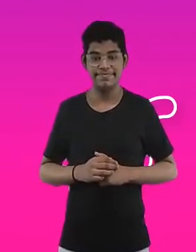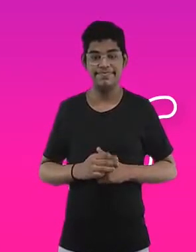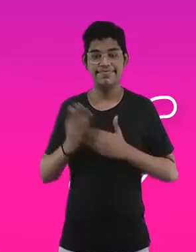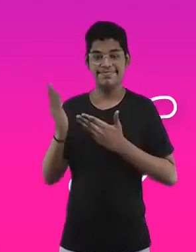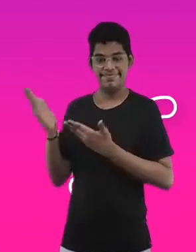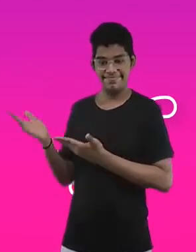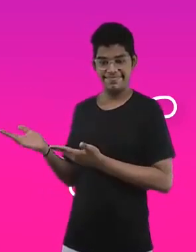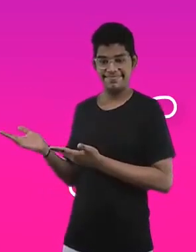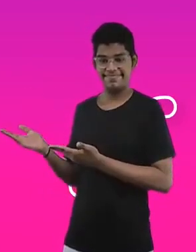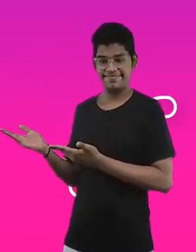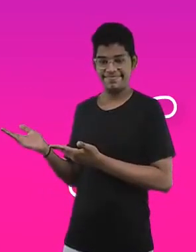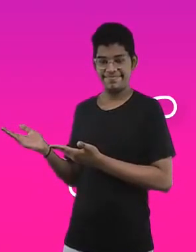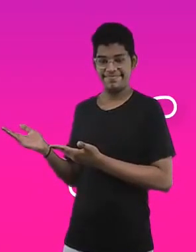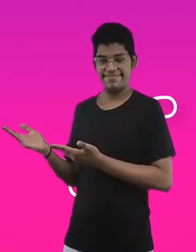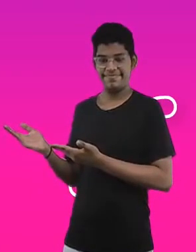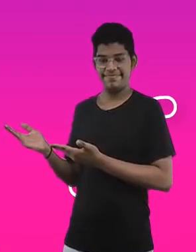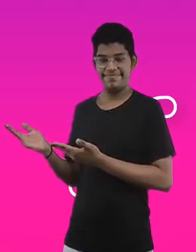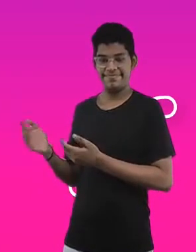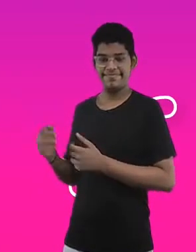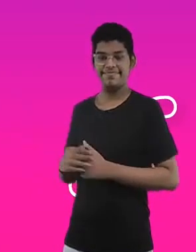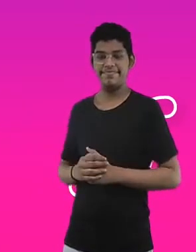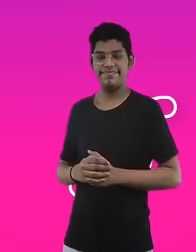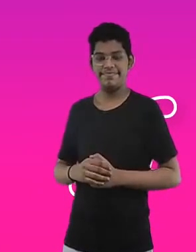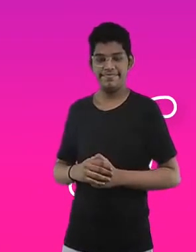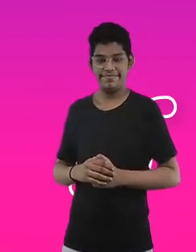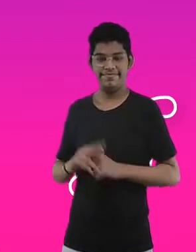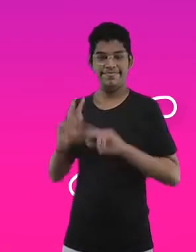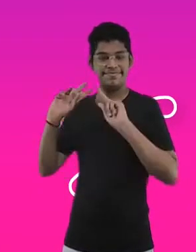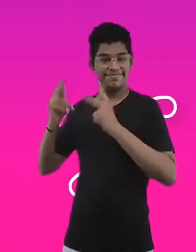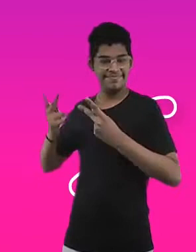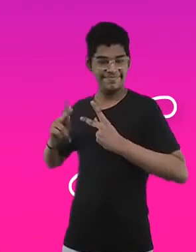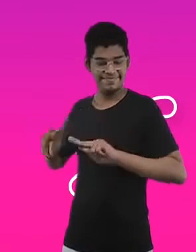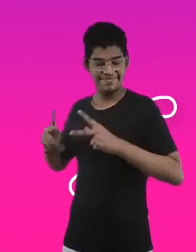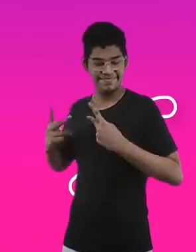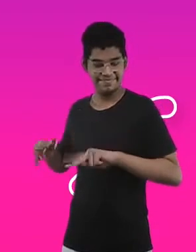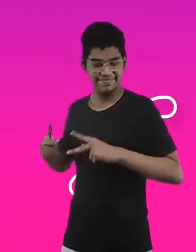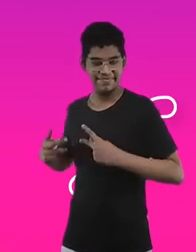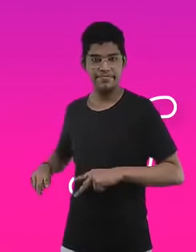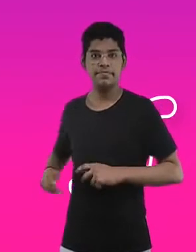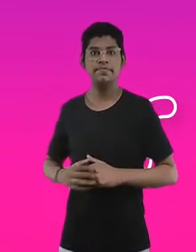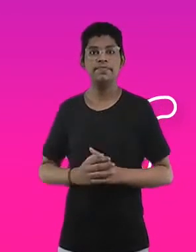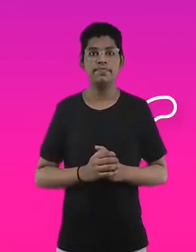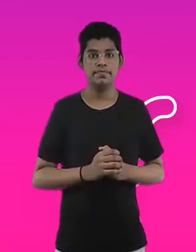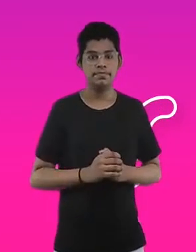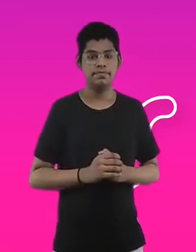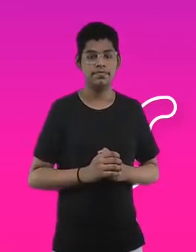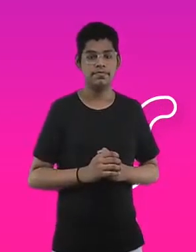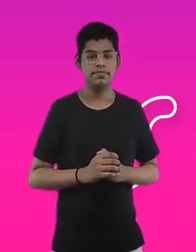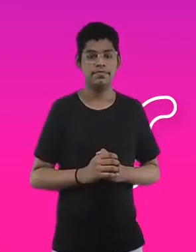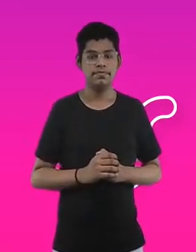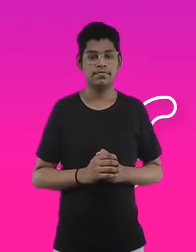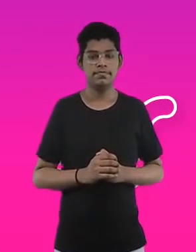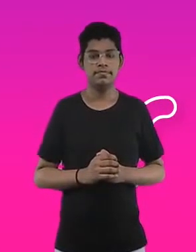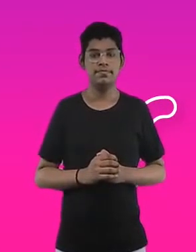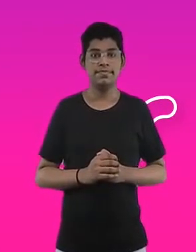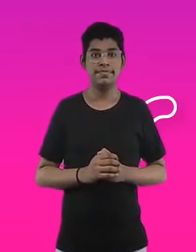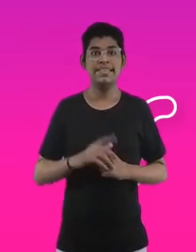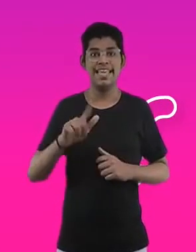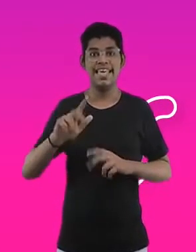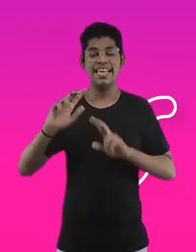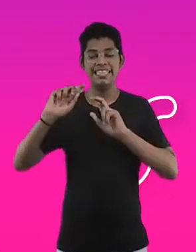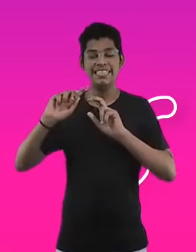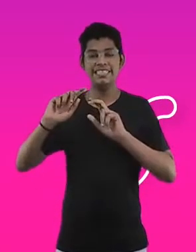O meu sinal, enquanto audiodescrição, ele é específico para falar das minhas tranças na